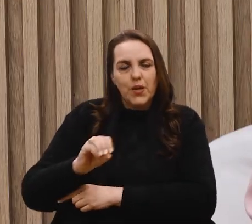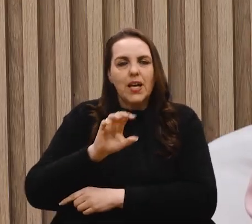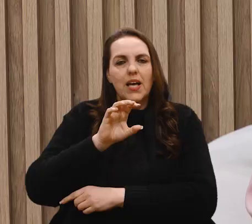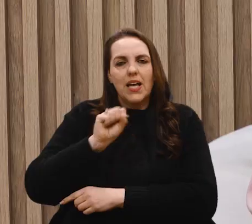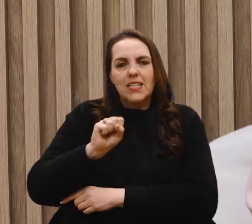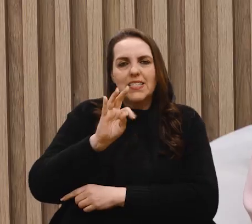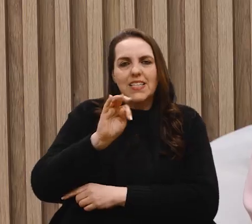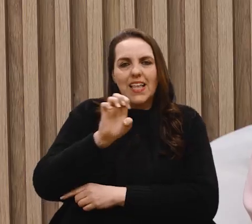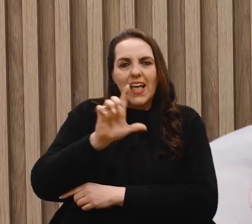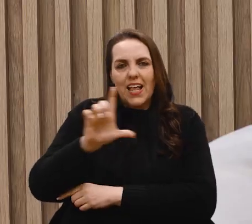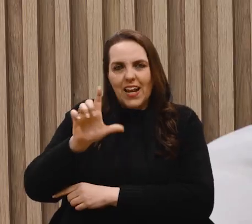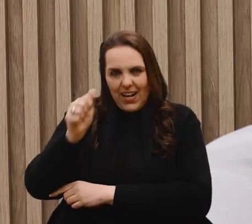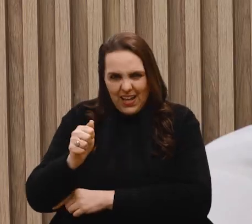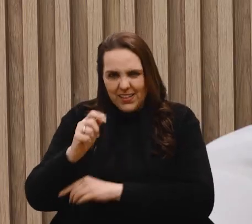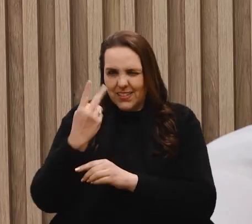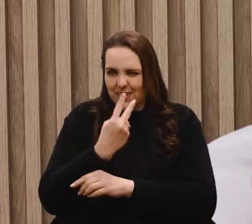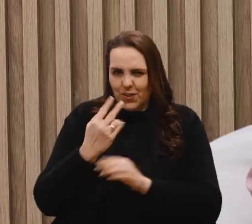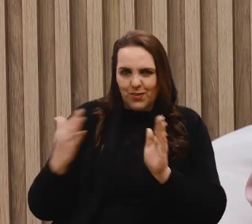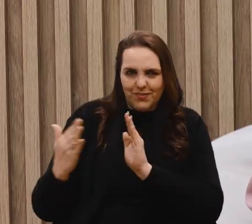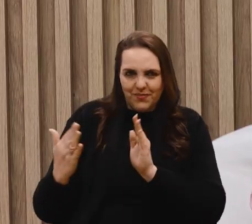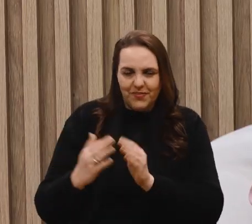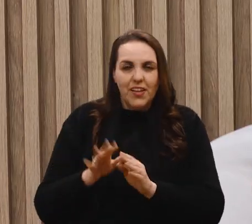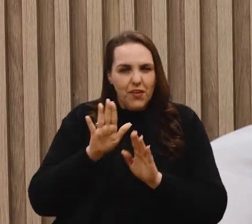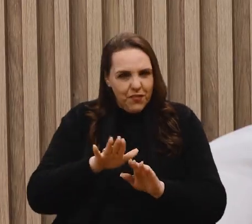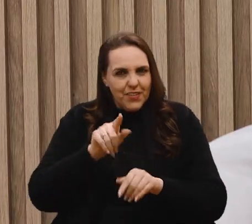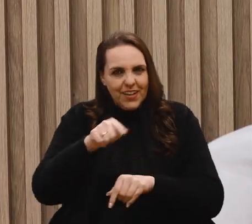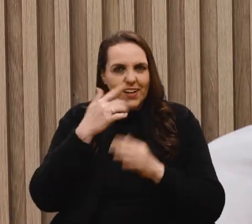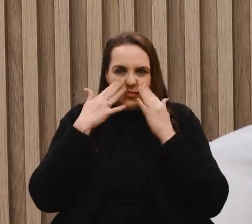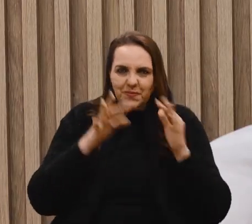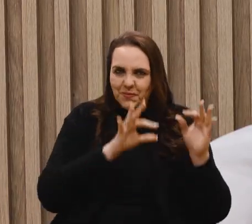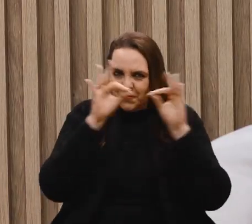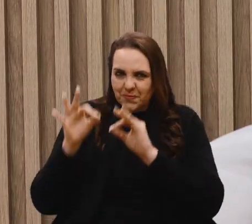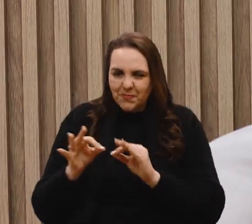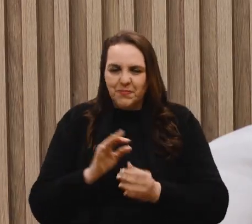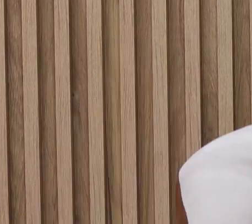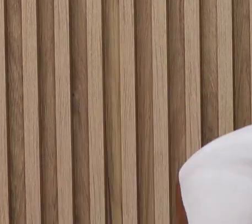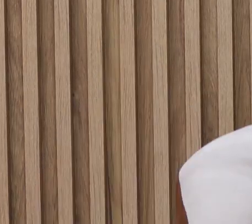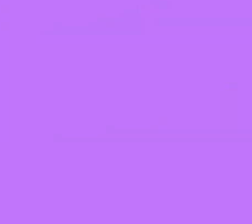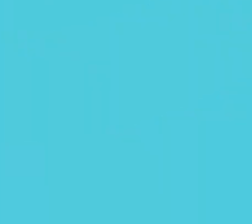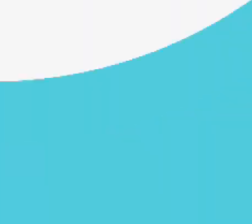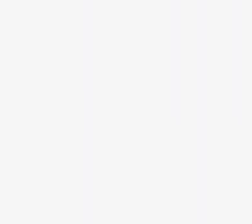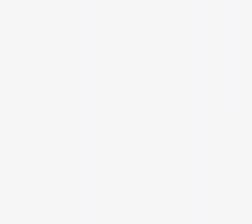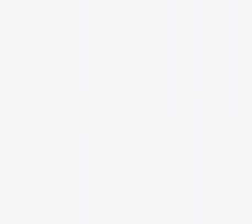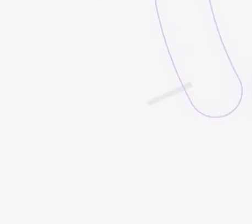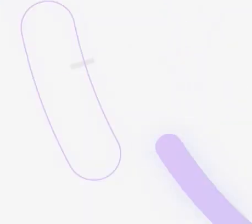Estela Zorzo no segundo bloco. Fique aí, continue na programação.